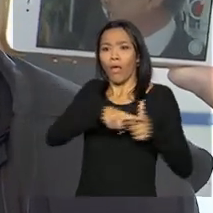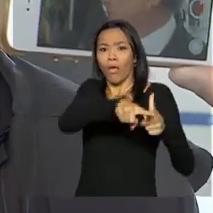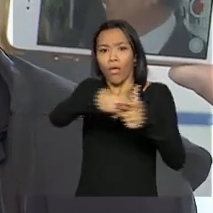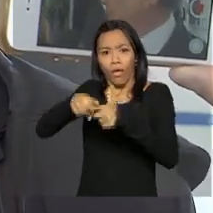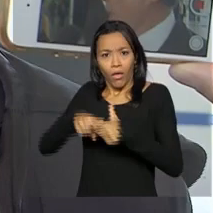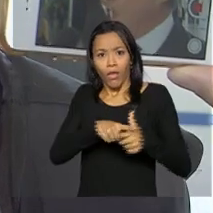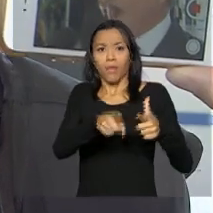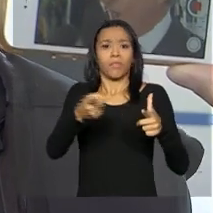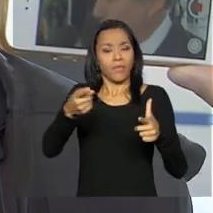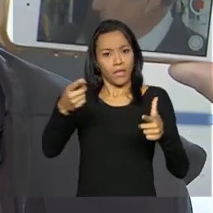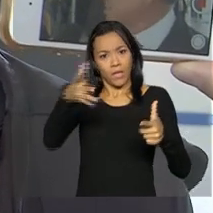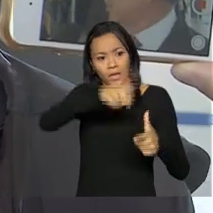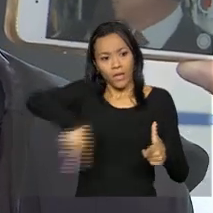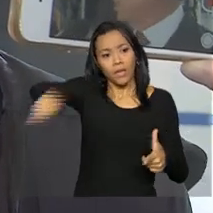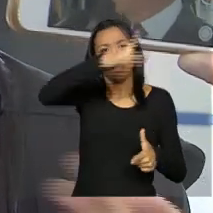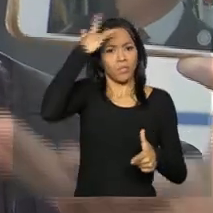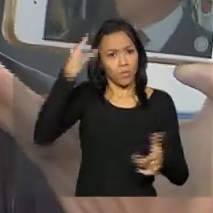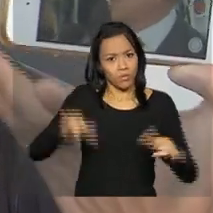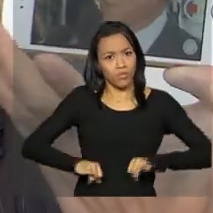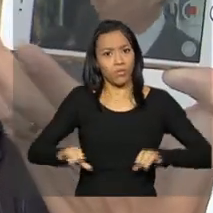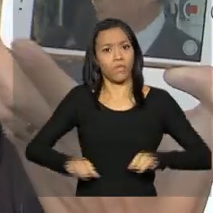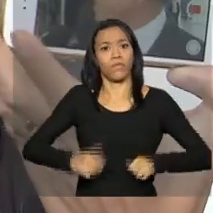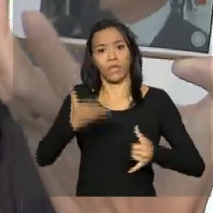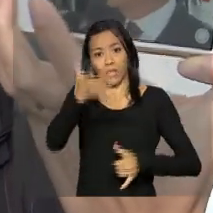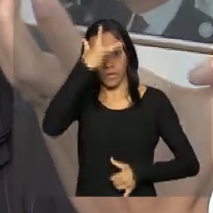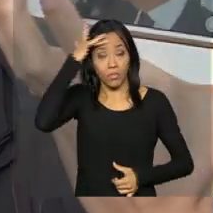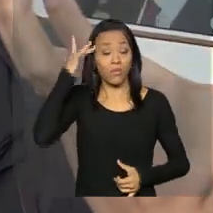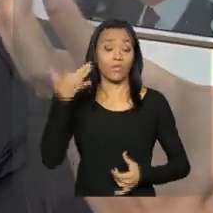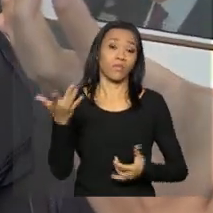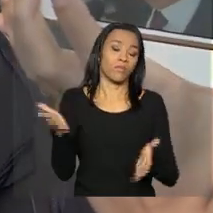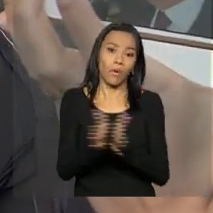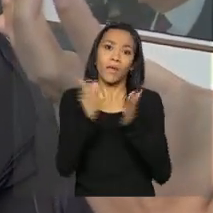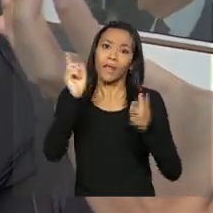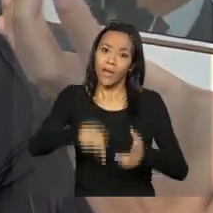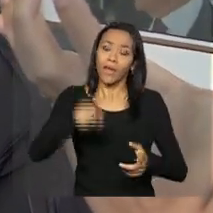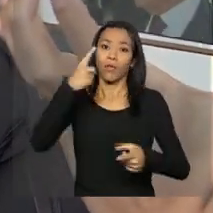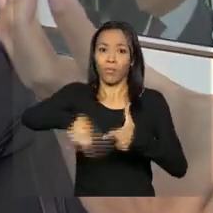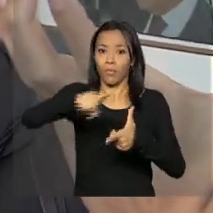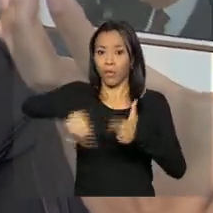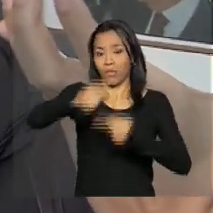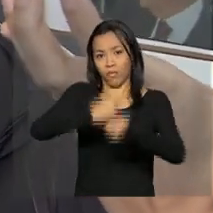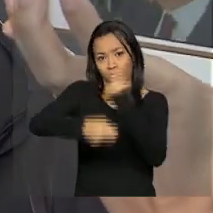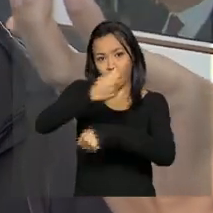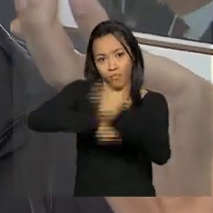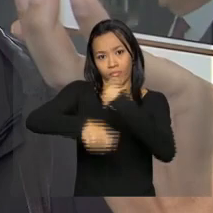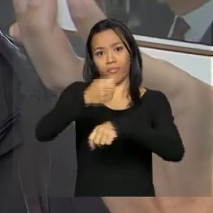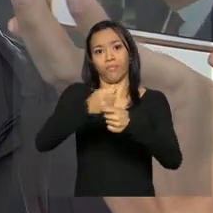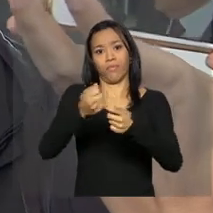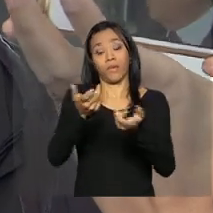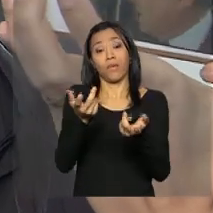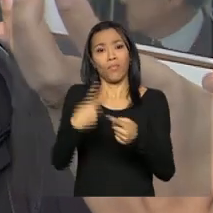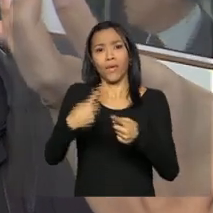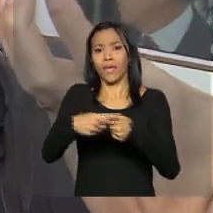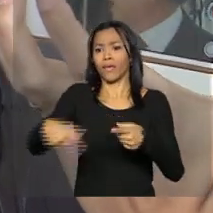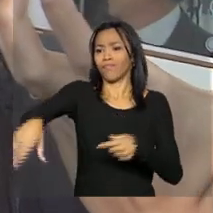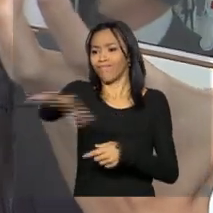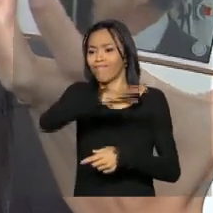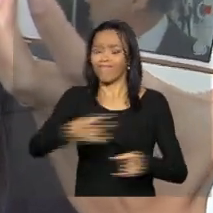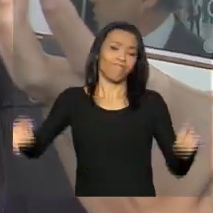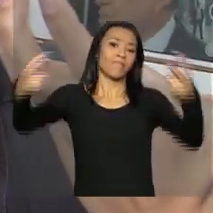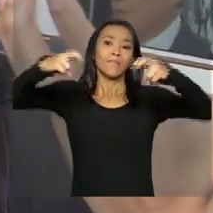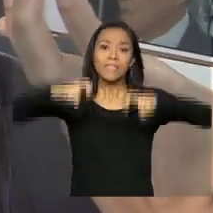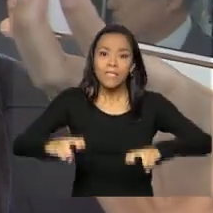o trabalhador, a mesa do trabalhador, que é a crise econômica financeira. Por que não se sentam à mesa